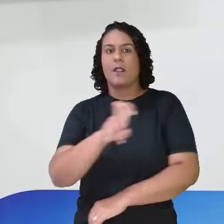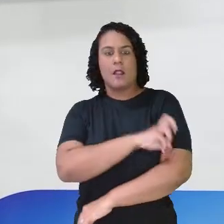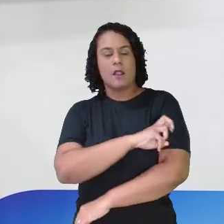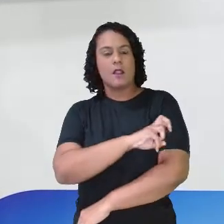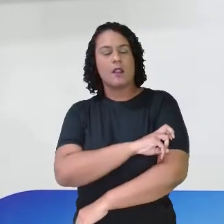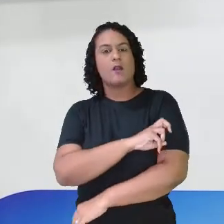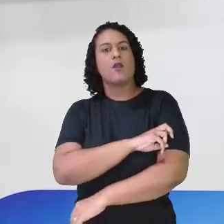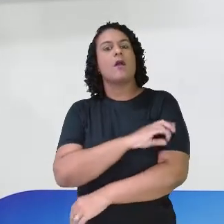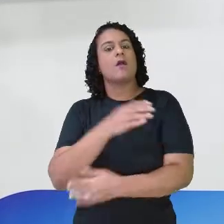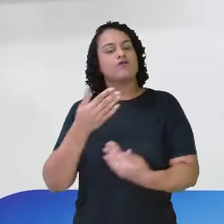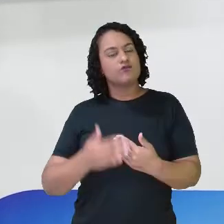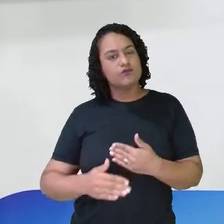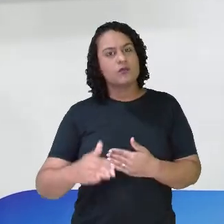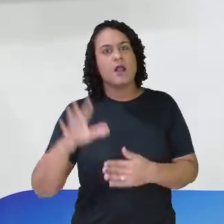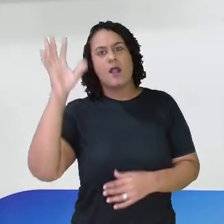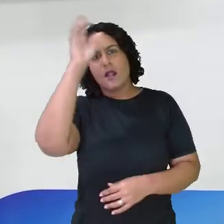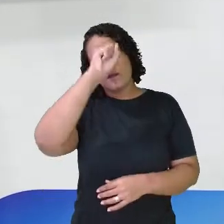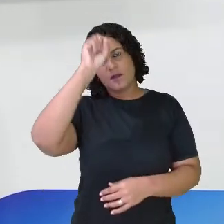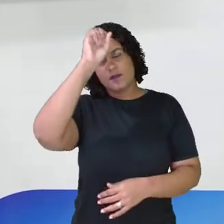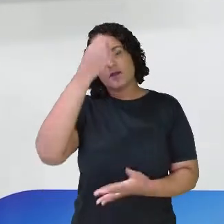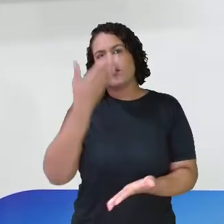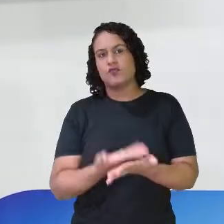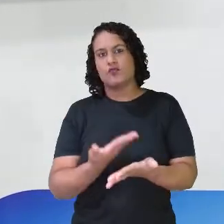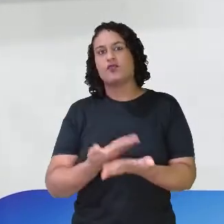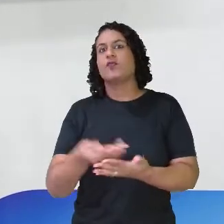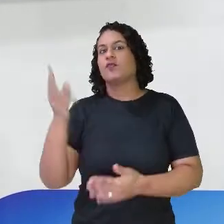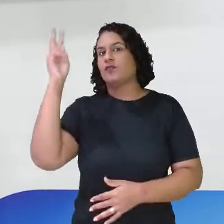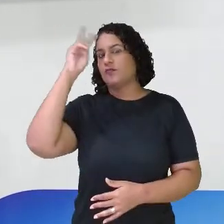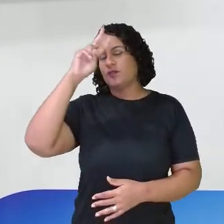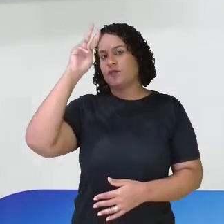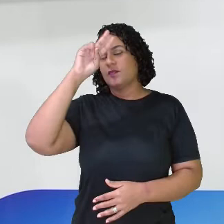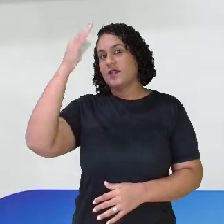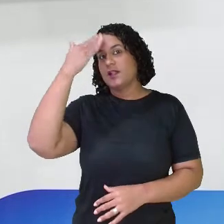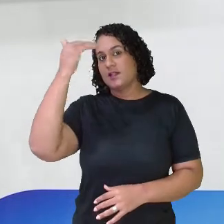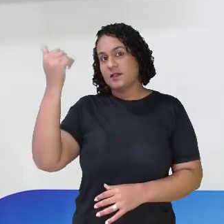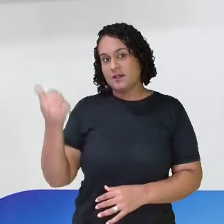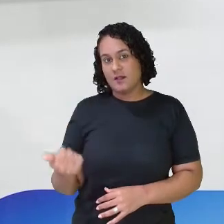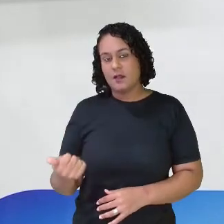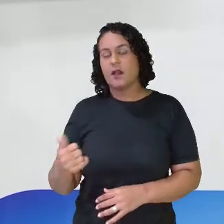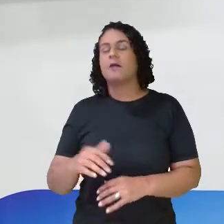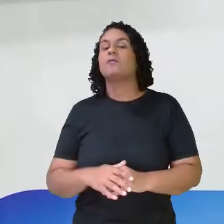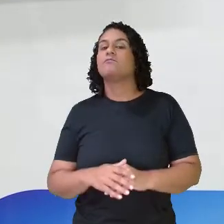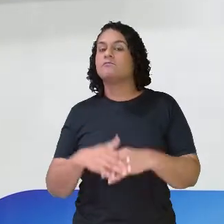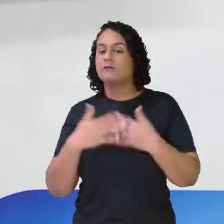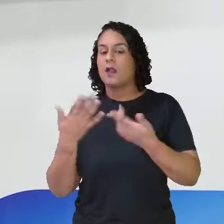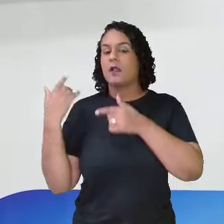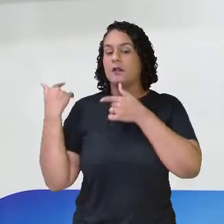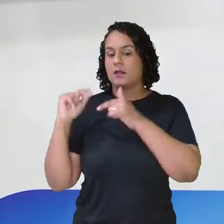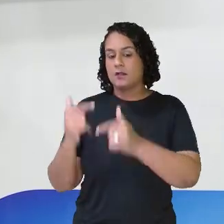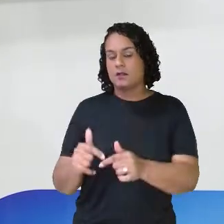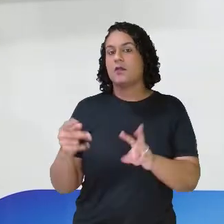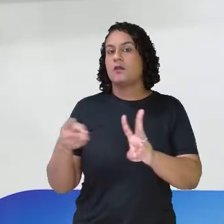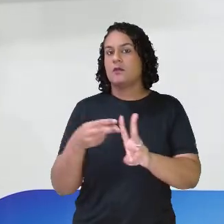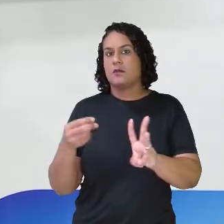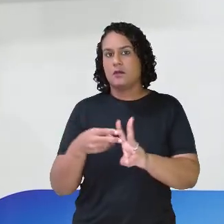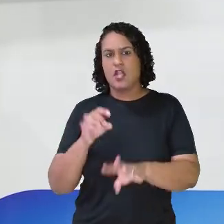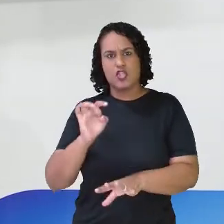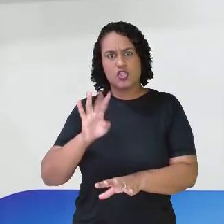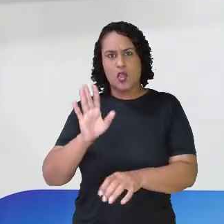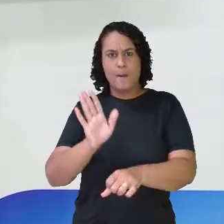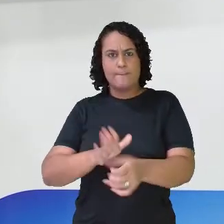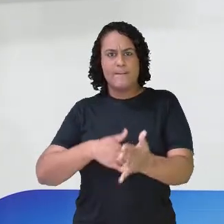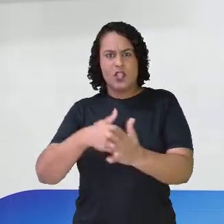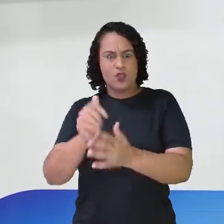já aprendeu, já estudou história e sabe que as questões indígenas vão além das pinturas, né?